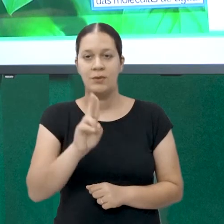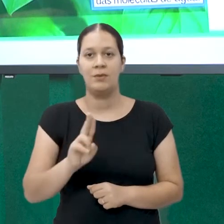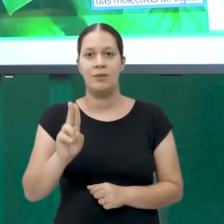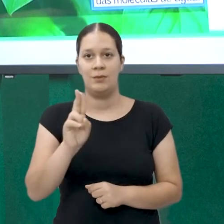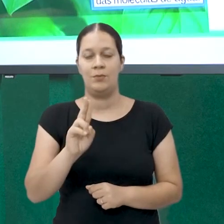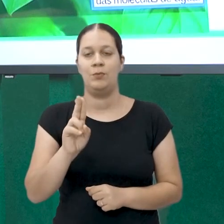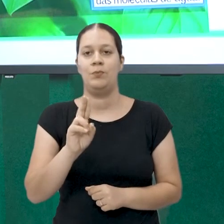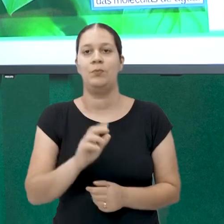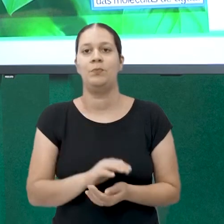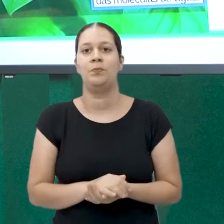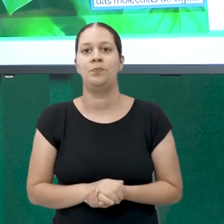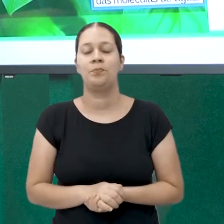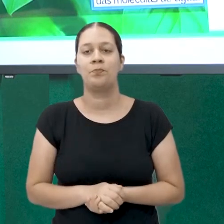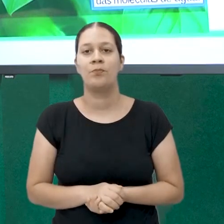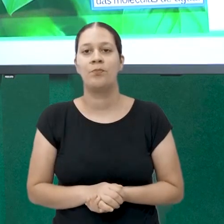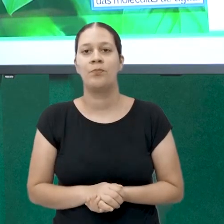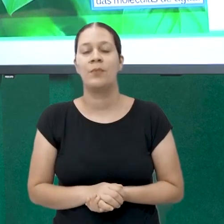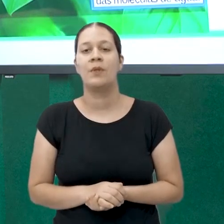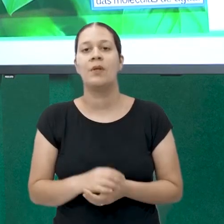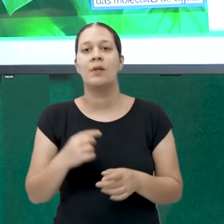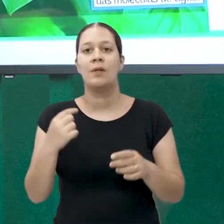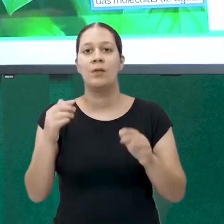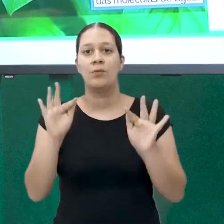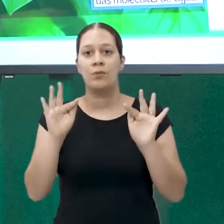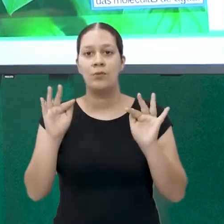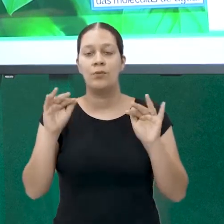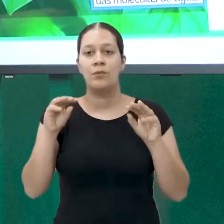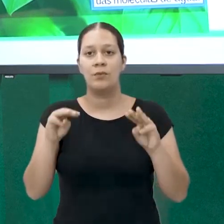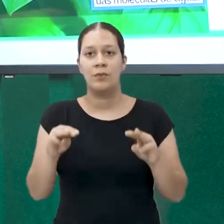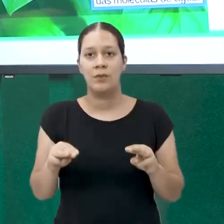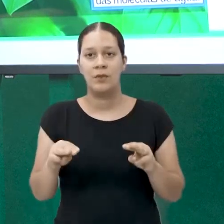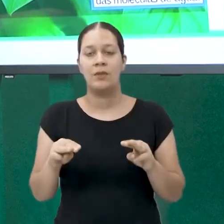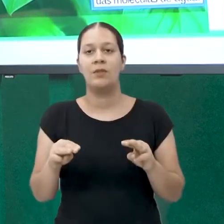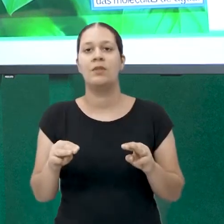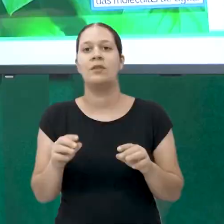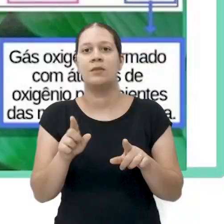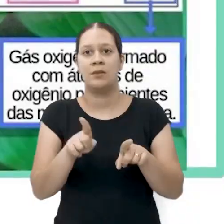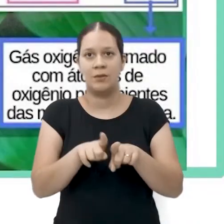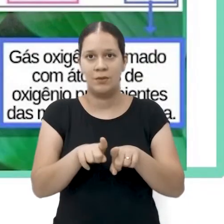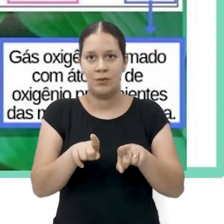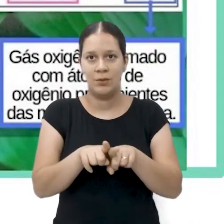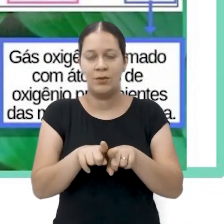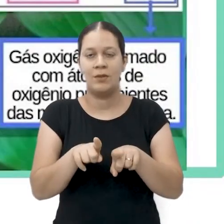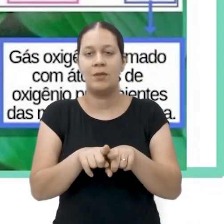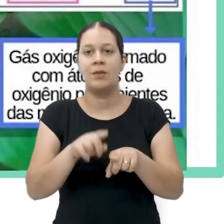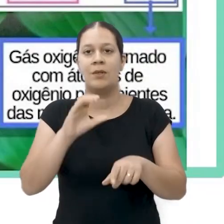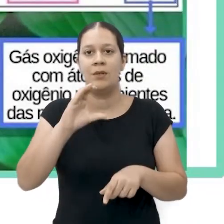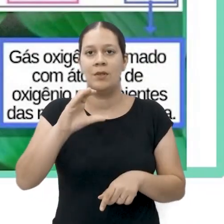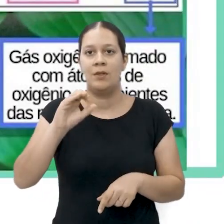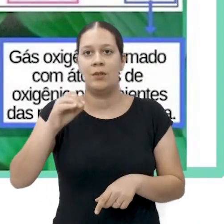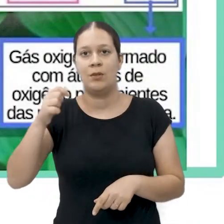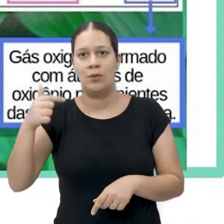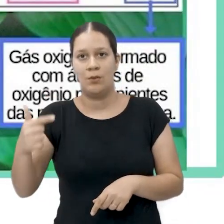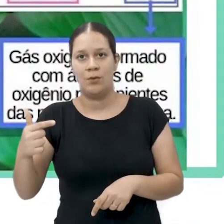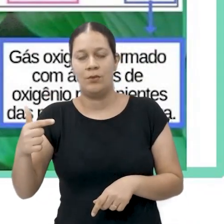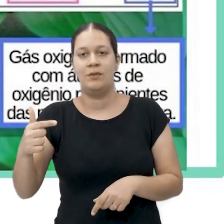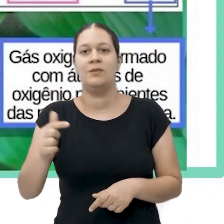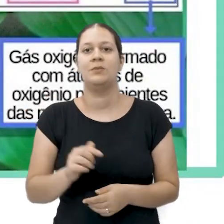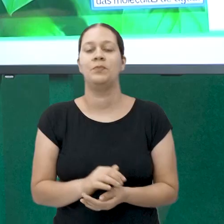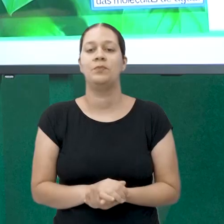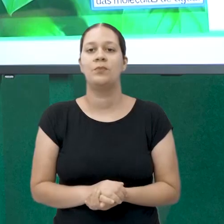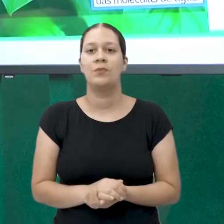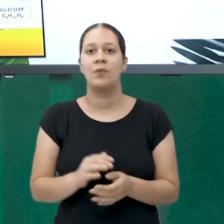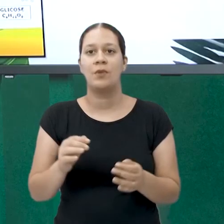gás carbônico, tá? No resultado, você tem glicose e oxigênio. Beleza,